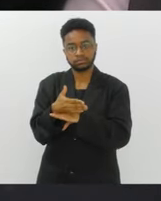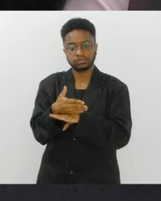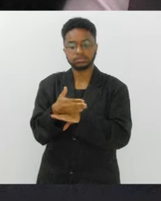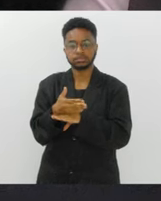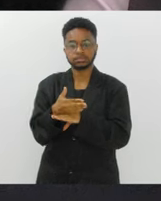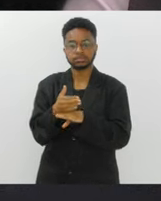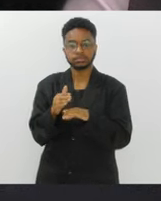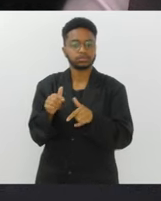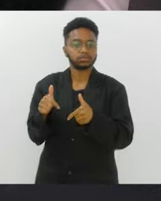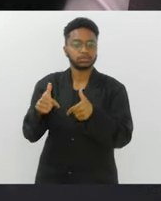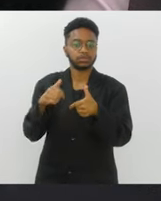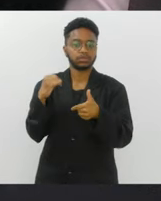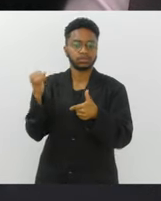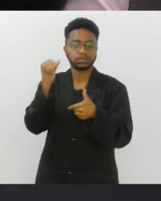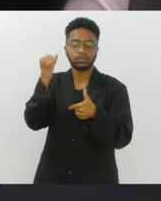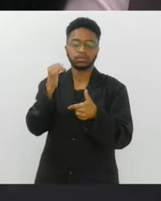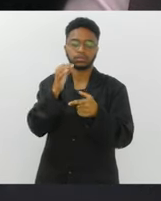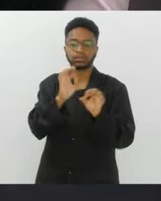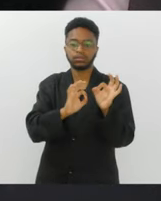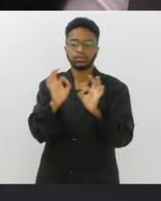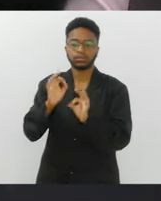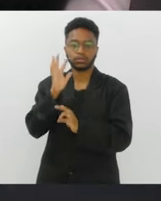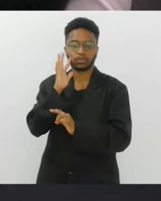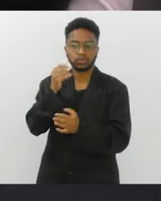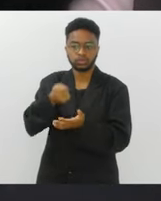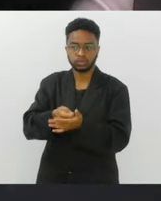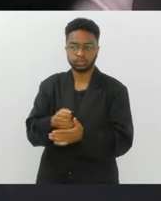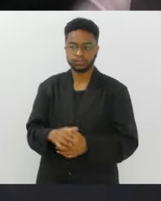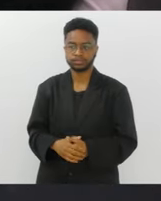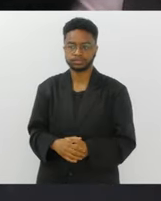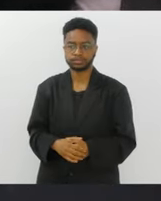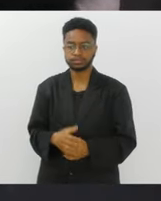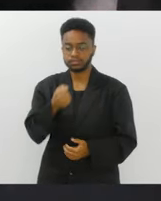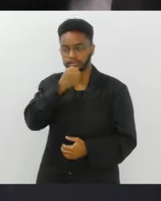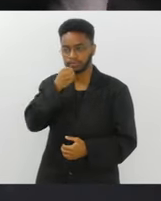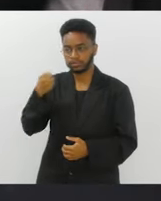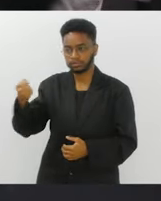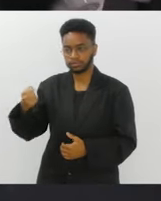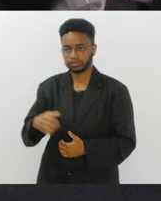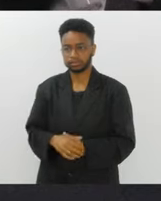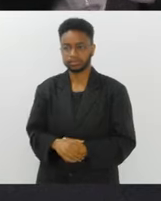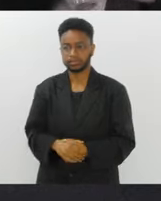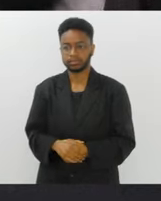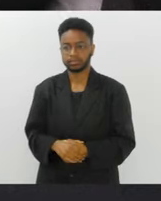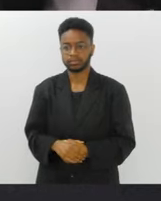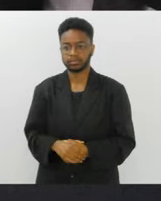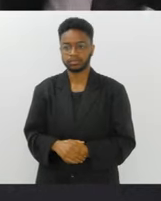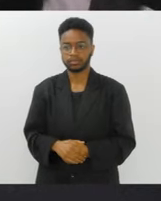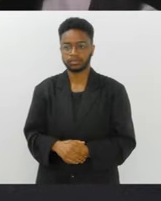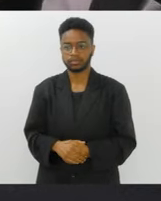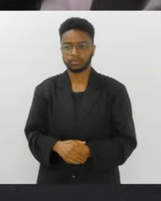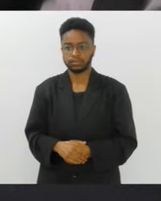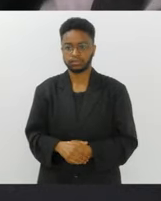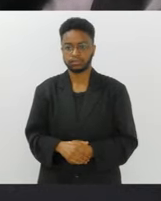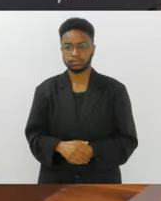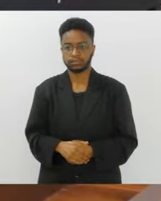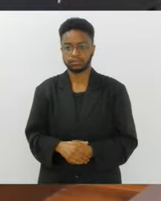relevante na construção dessas soluções. Passo a palavra para o Jason. Obrigado, doutor.